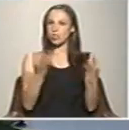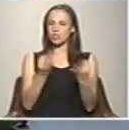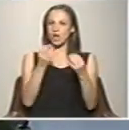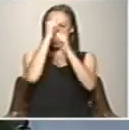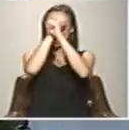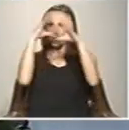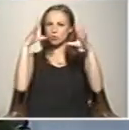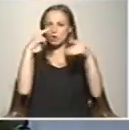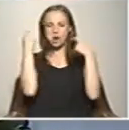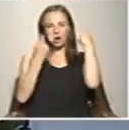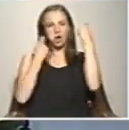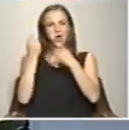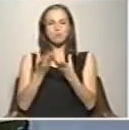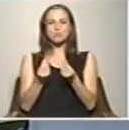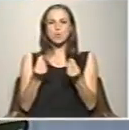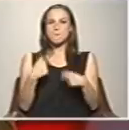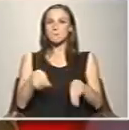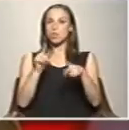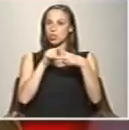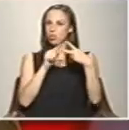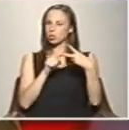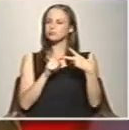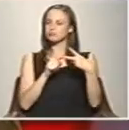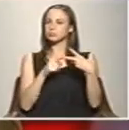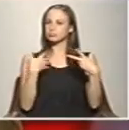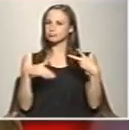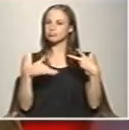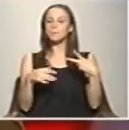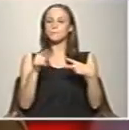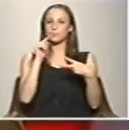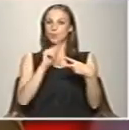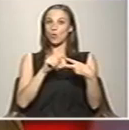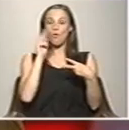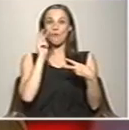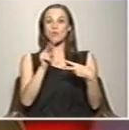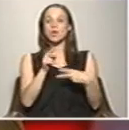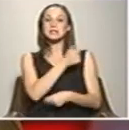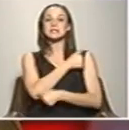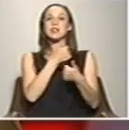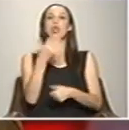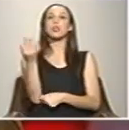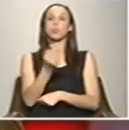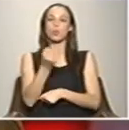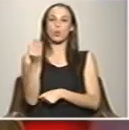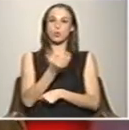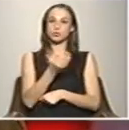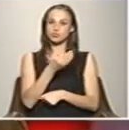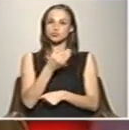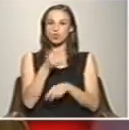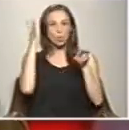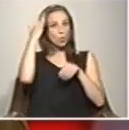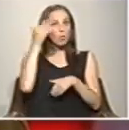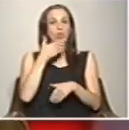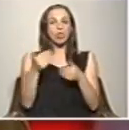e reflexões se podem tirar dele, mas houve dois que me tocaram particularmente. Um foi verificar que o Conselho do Porto, em termos de idosos, está